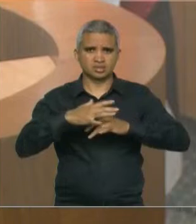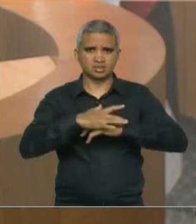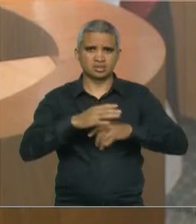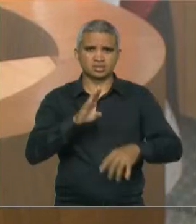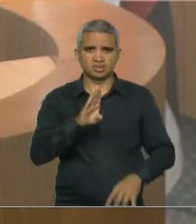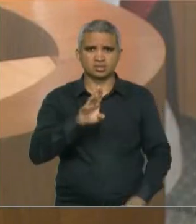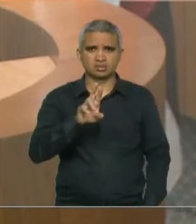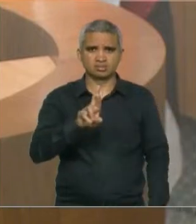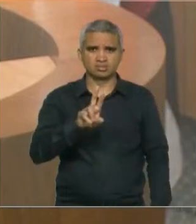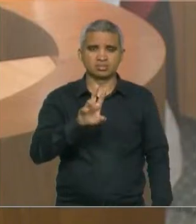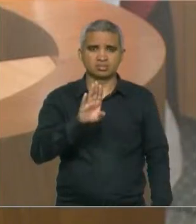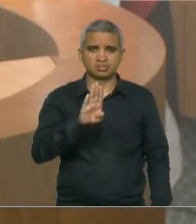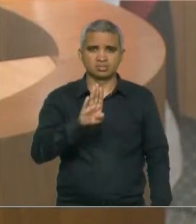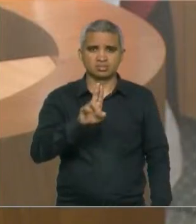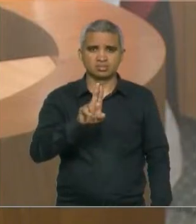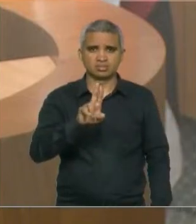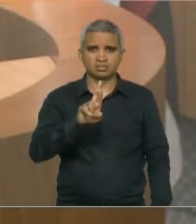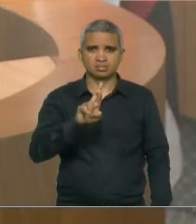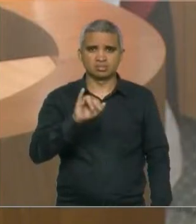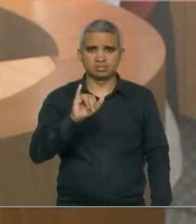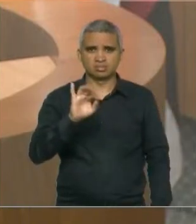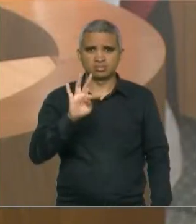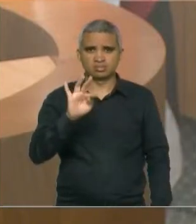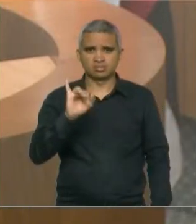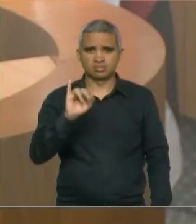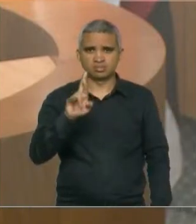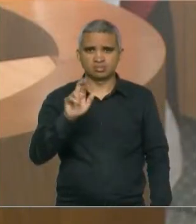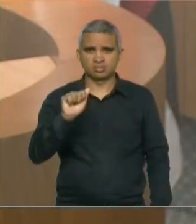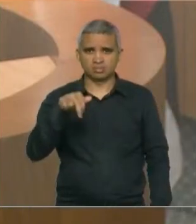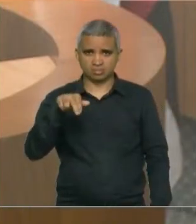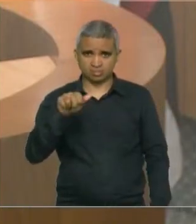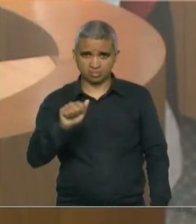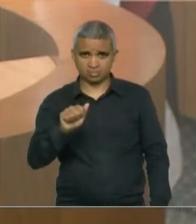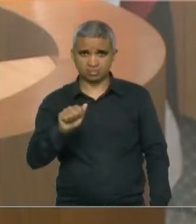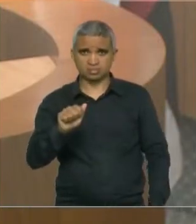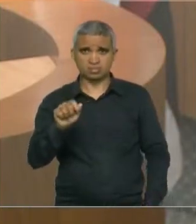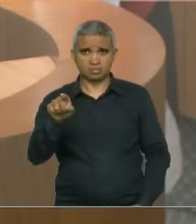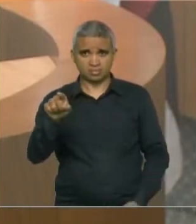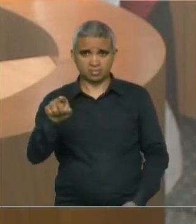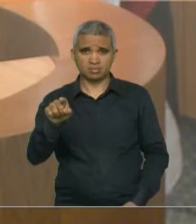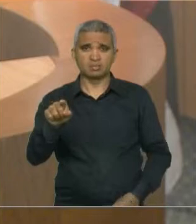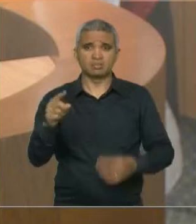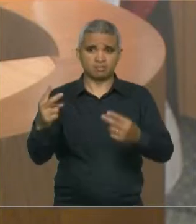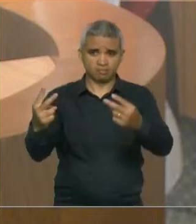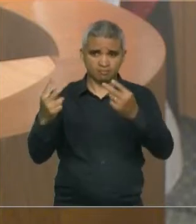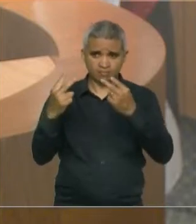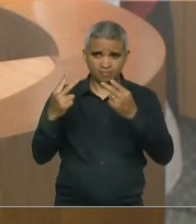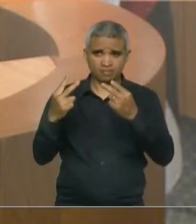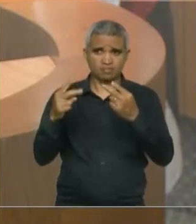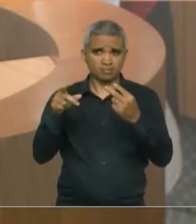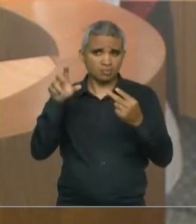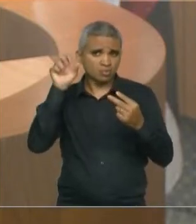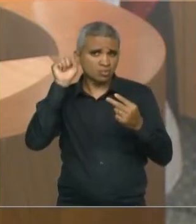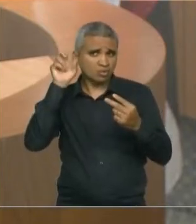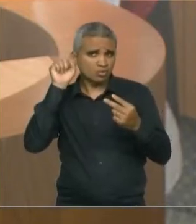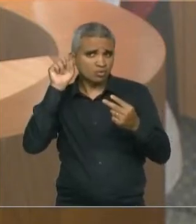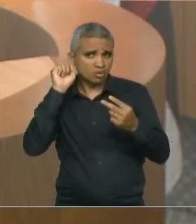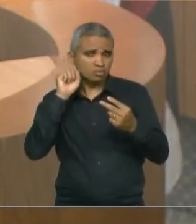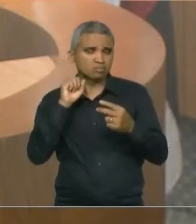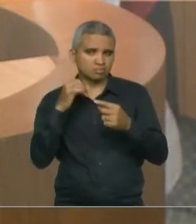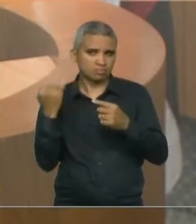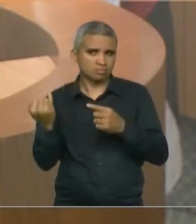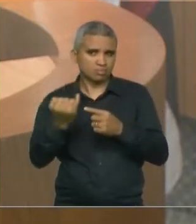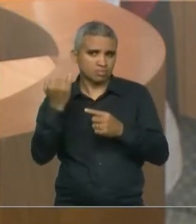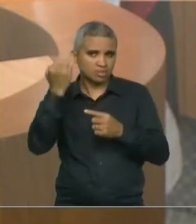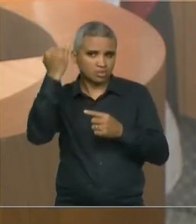prefeito Factoni Brandão, que ali está. É bom que ele esteja escutando isto, porque ele será porta-voz